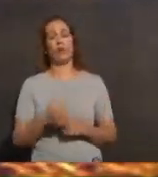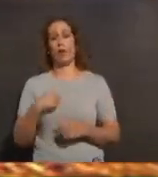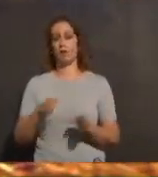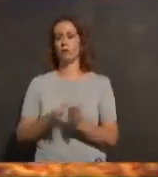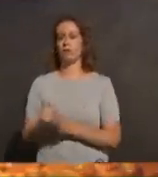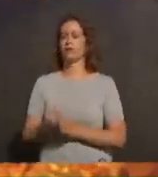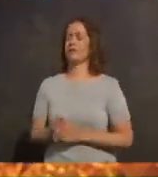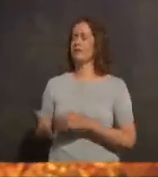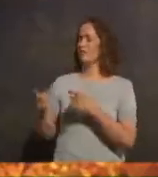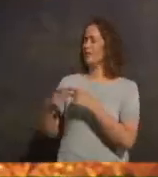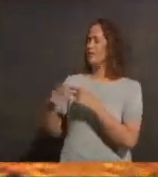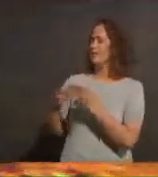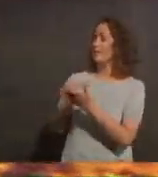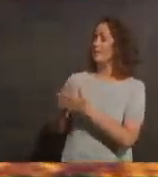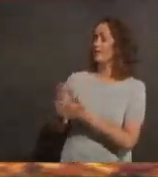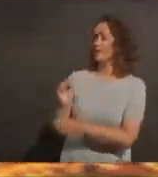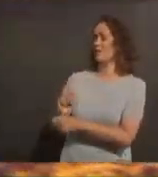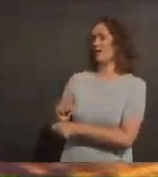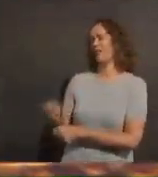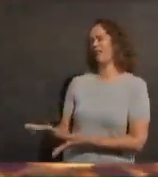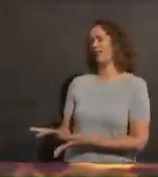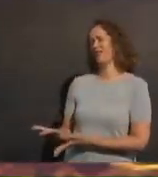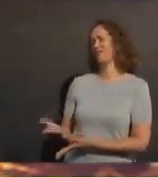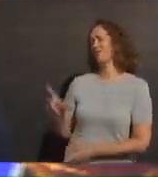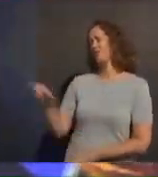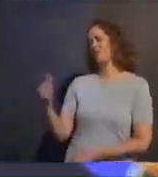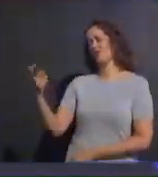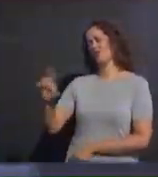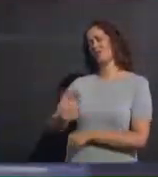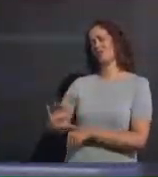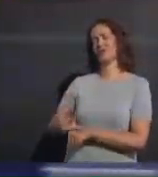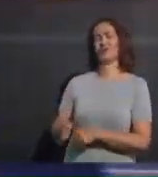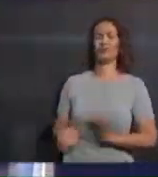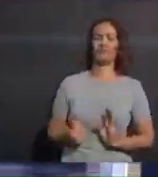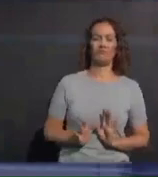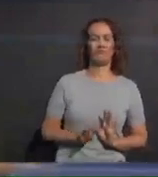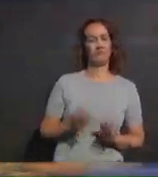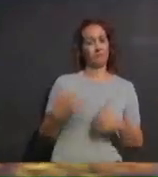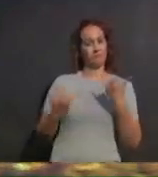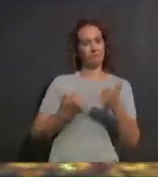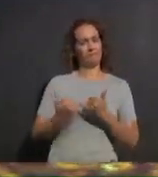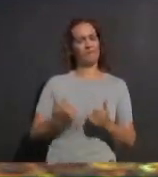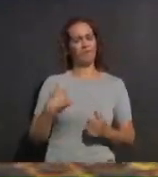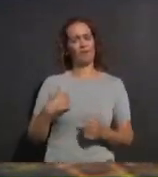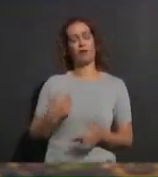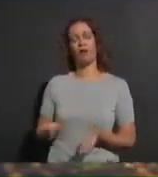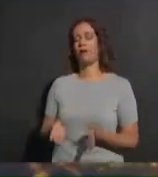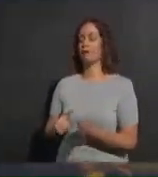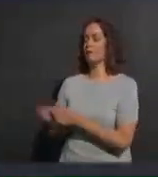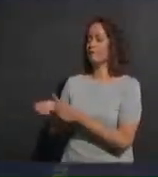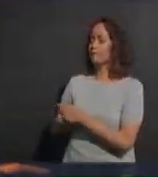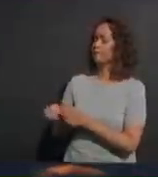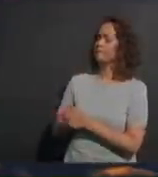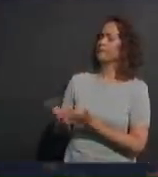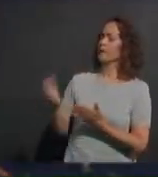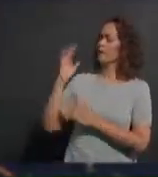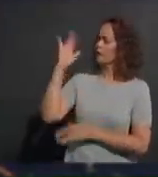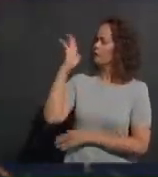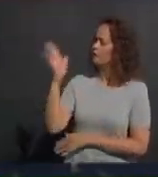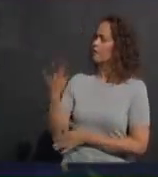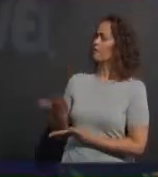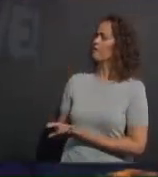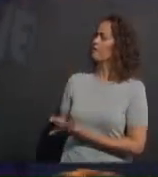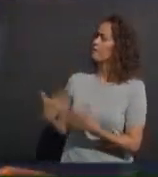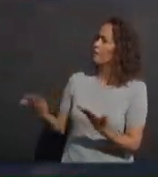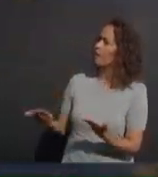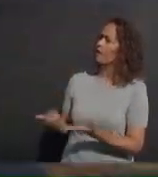acaba, nunca mais. Né? E brincadeira, eu falei com ele: siga o seu sonho. Orei com ele, para Deus dar a ele direção. O que você quer